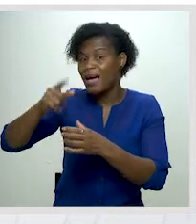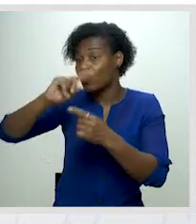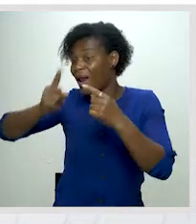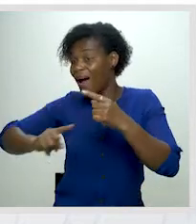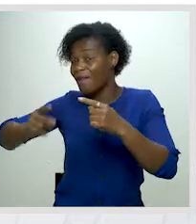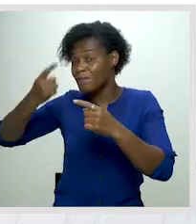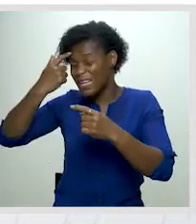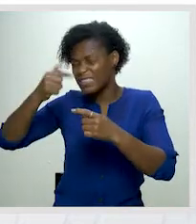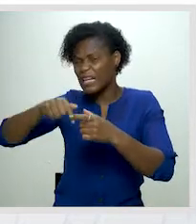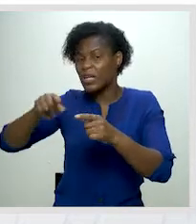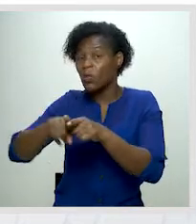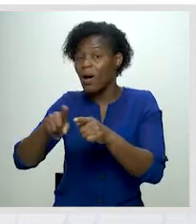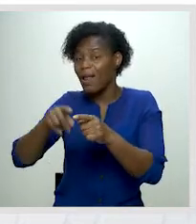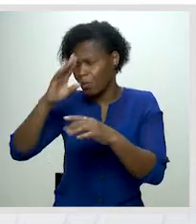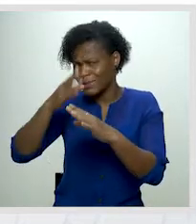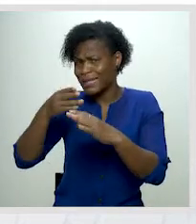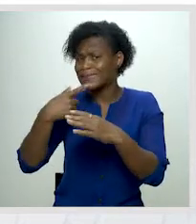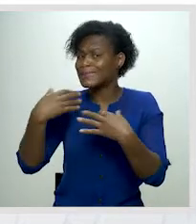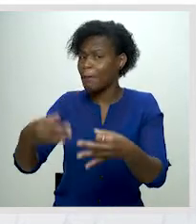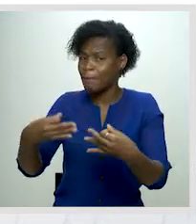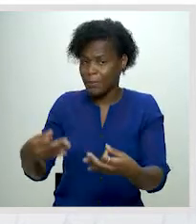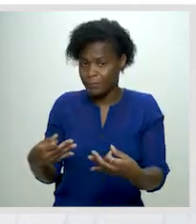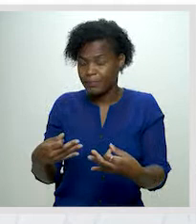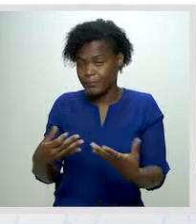que naquela época deviam ocorrer com frequência.